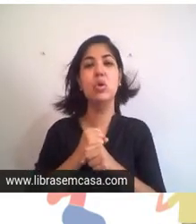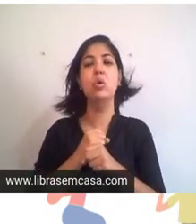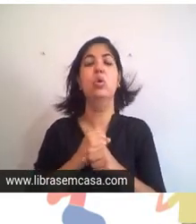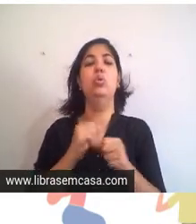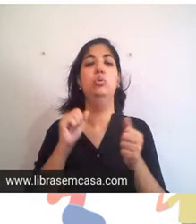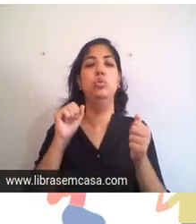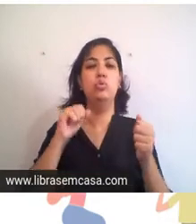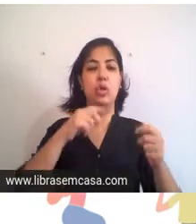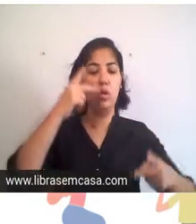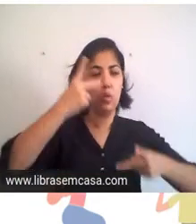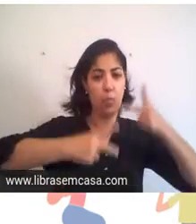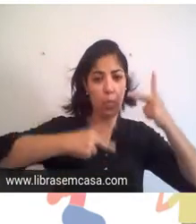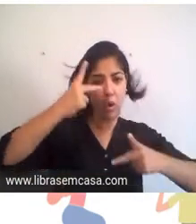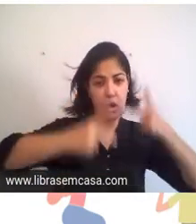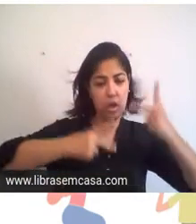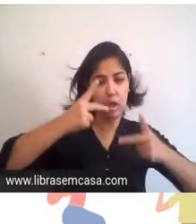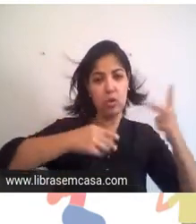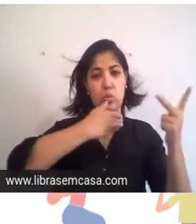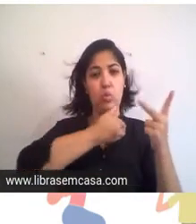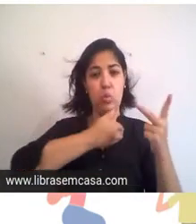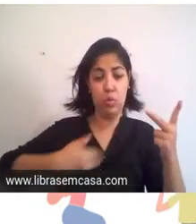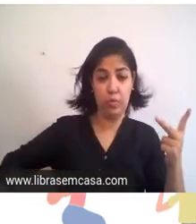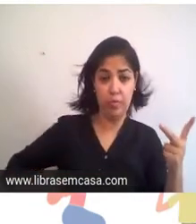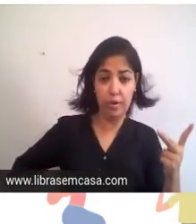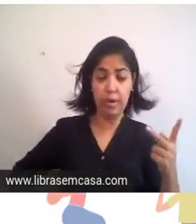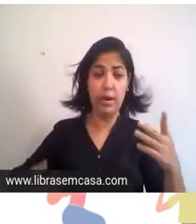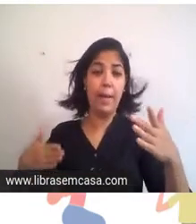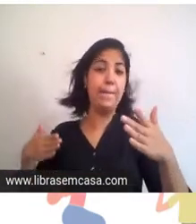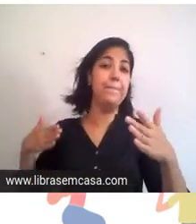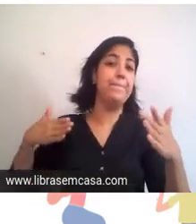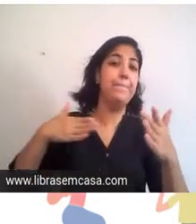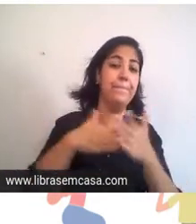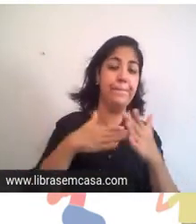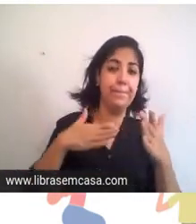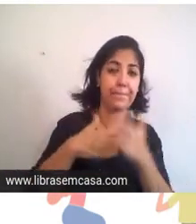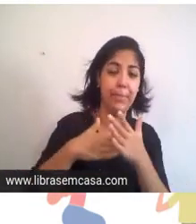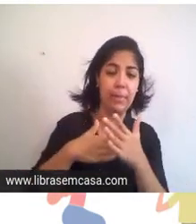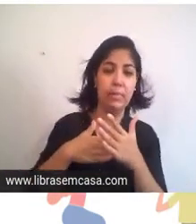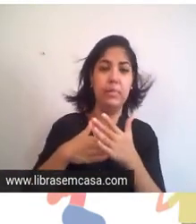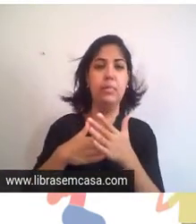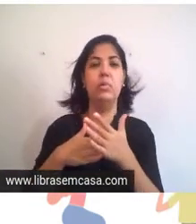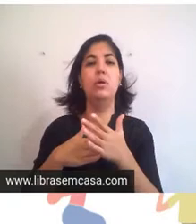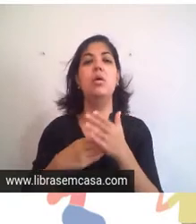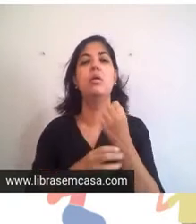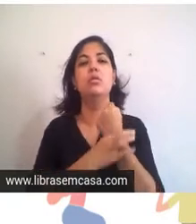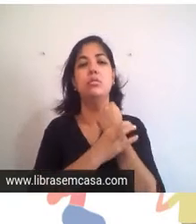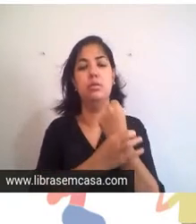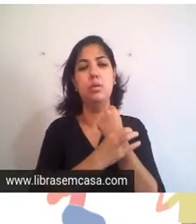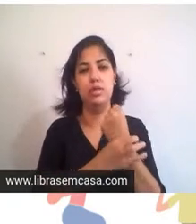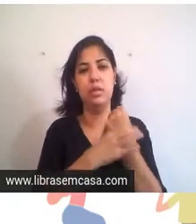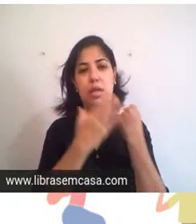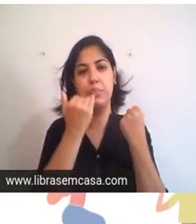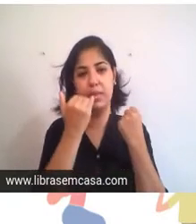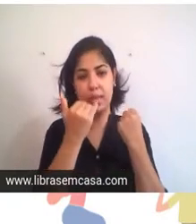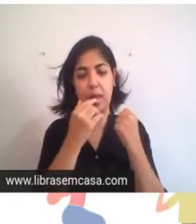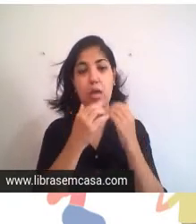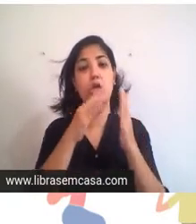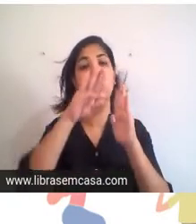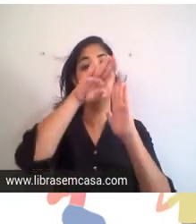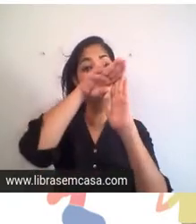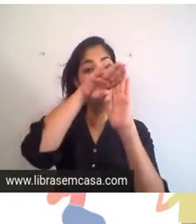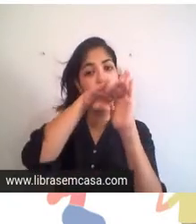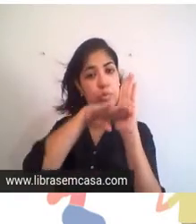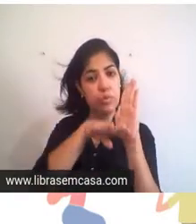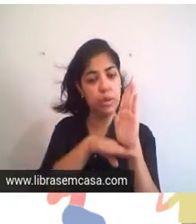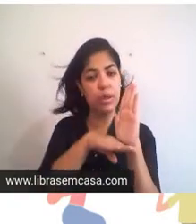de maneira direta e indiretamente, impactam na segurança alimentar e nutricional, reduzissem a fome no Brasil.